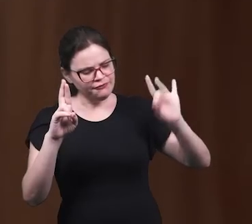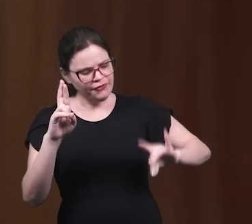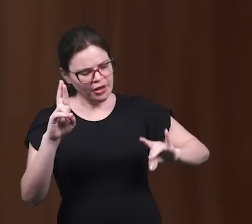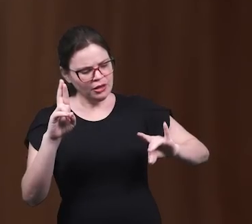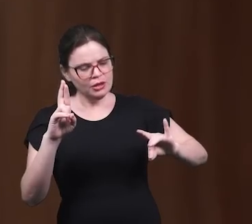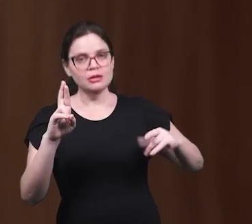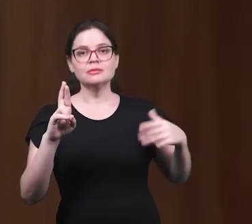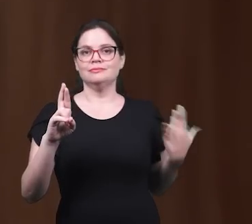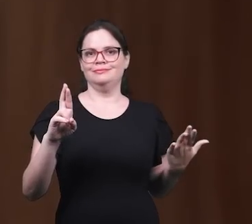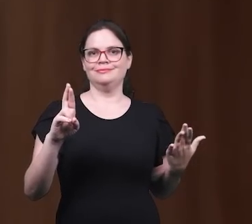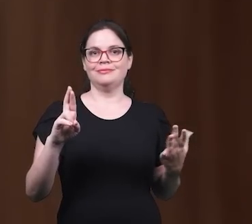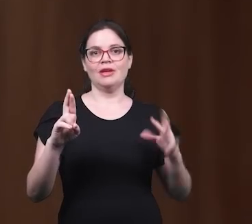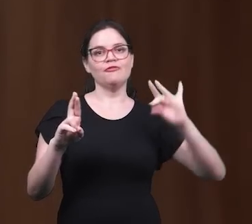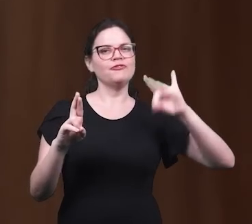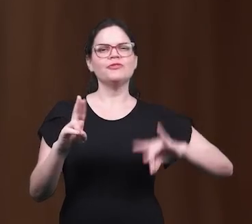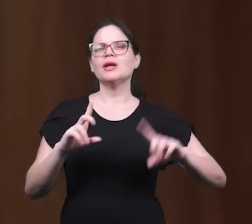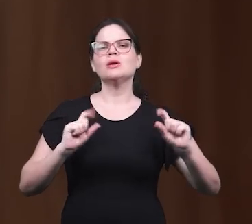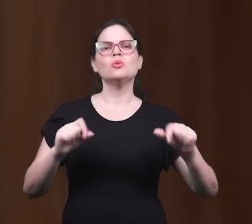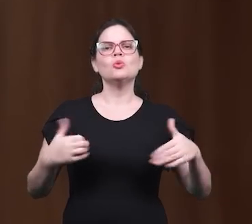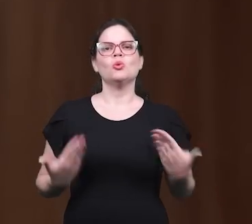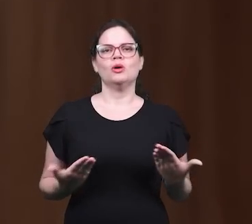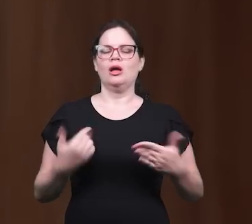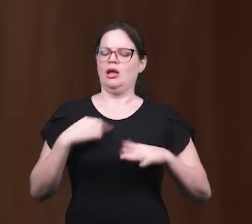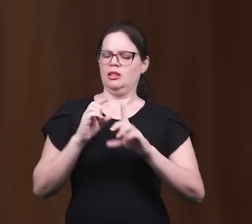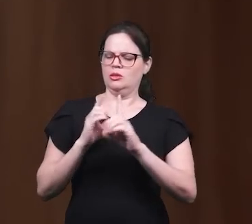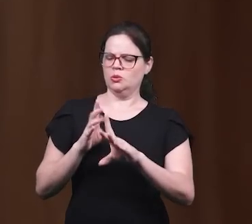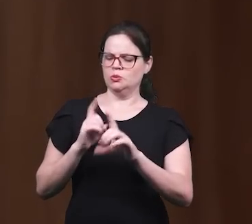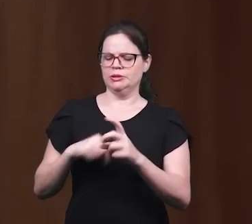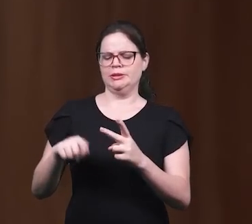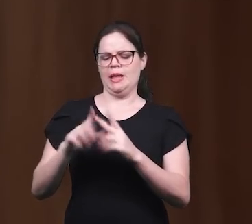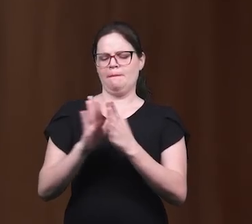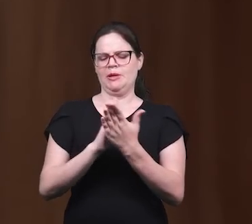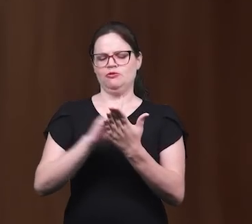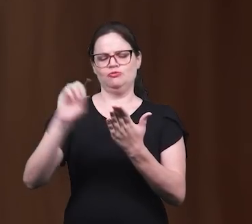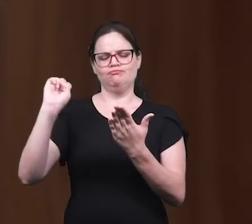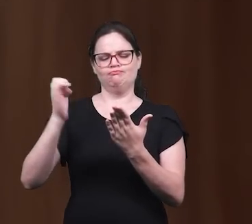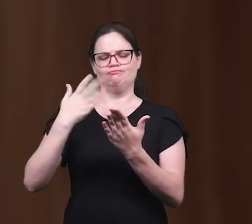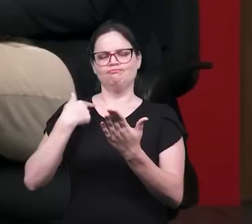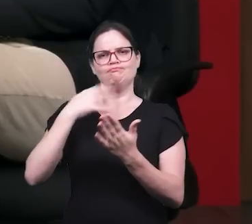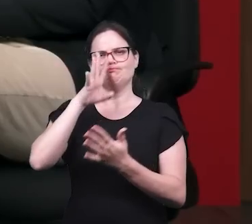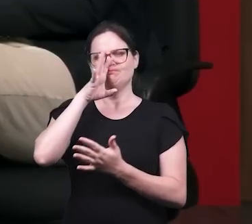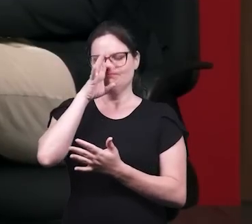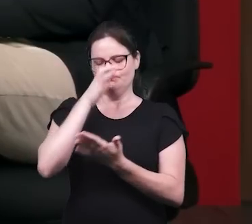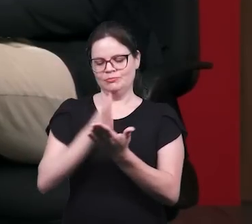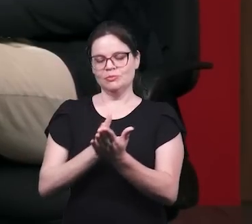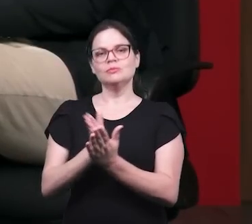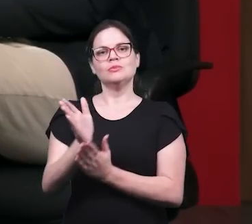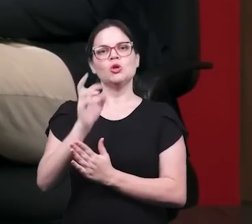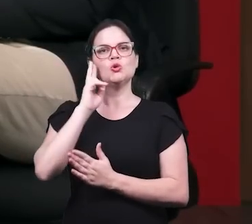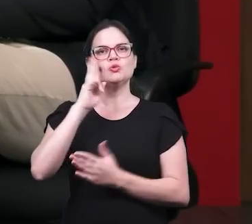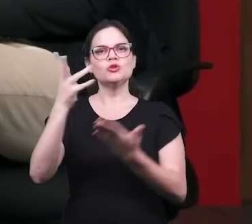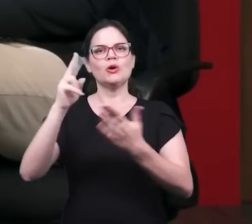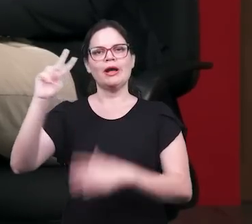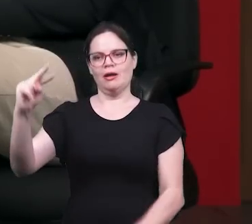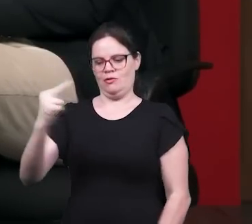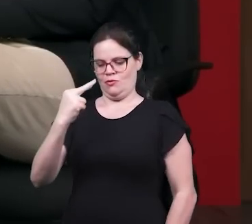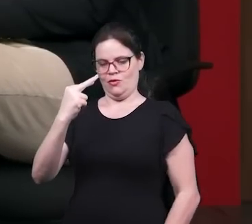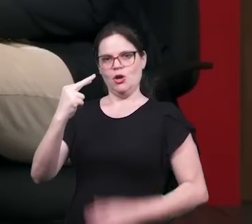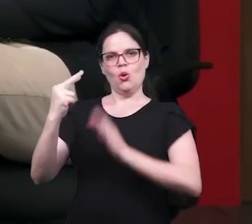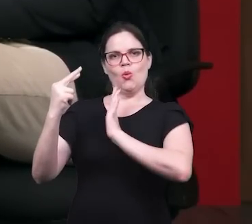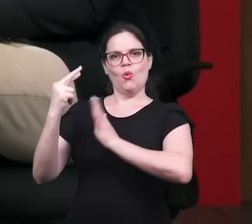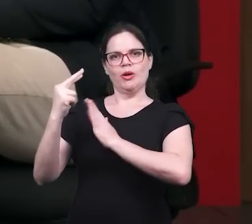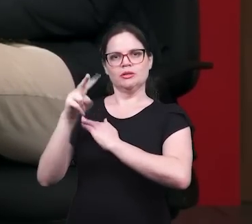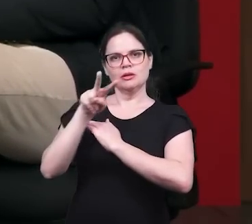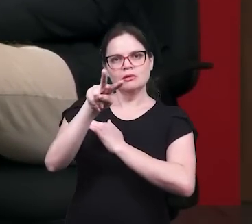vivida na doutrina, na palavra, na perseverança. É isso que o Senhor quer encontrar no nosso coração, no seio